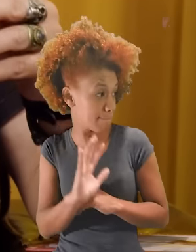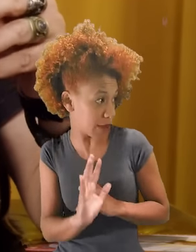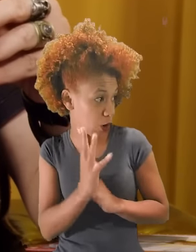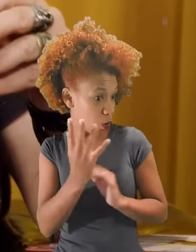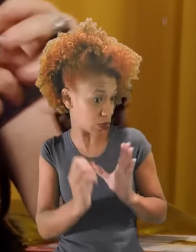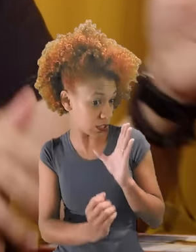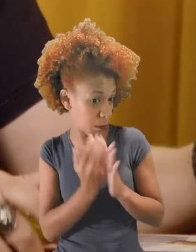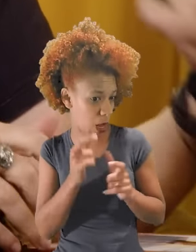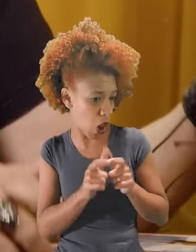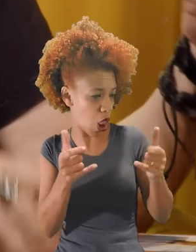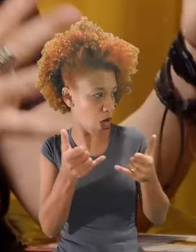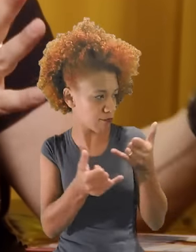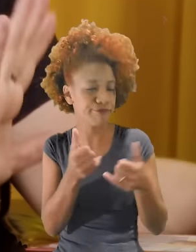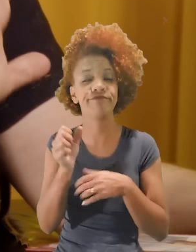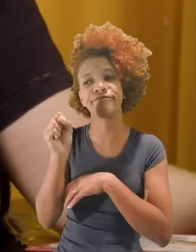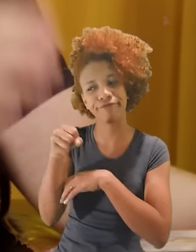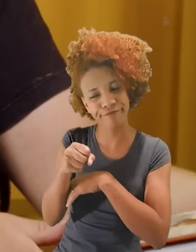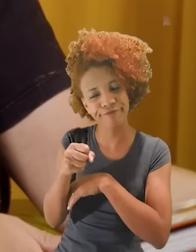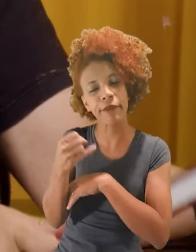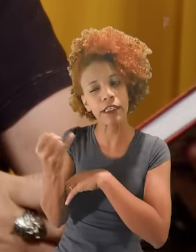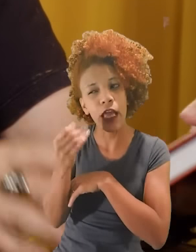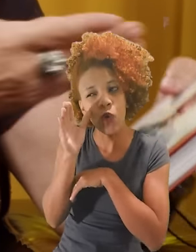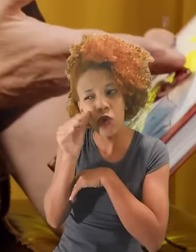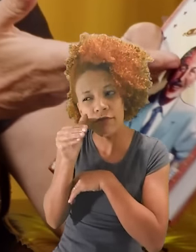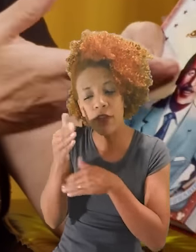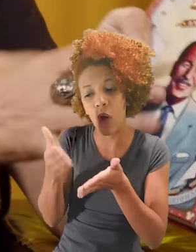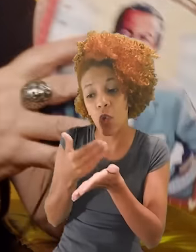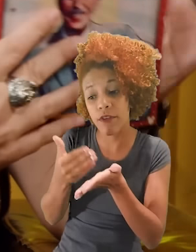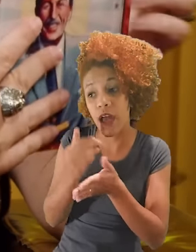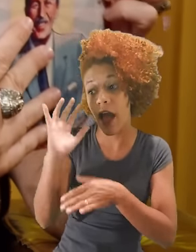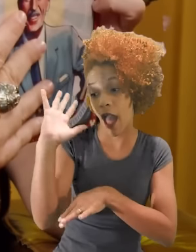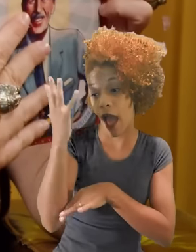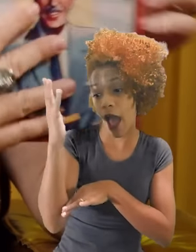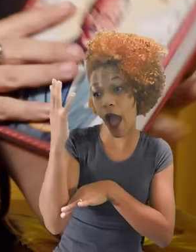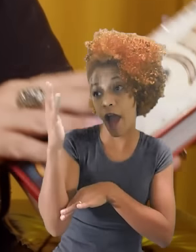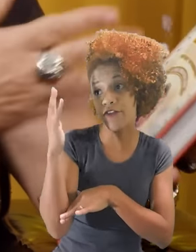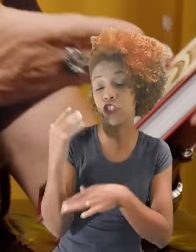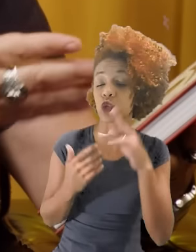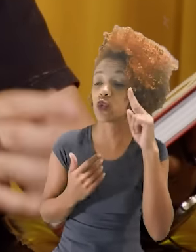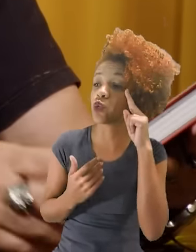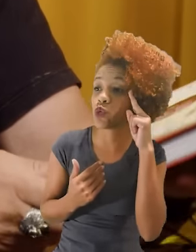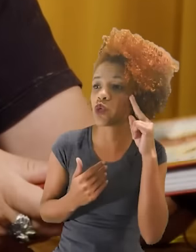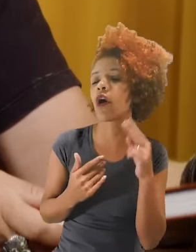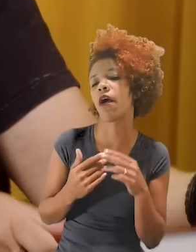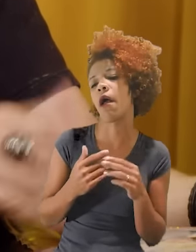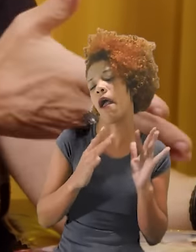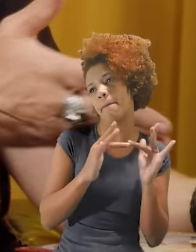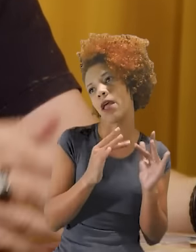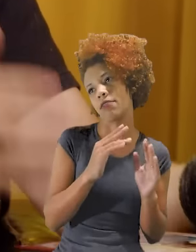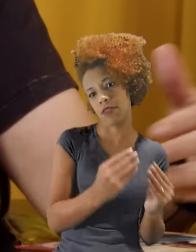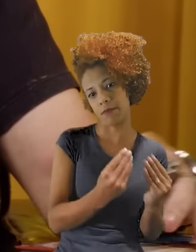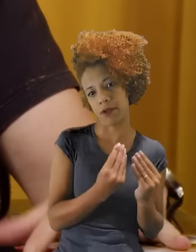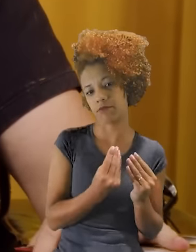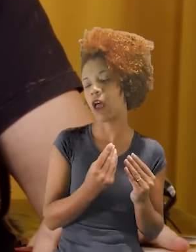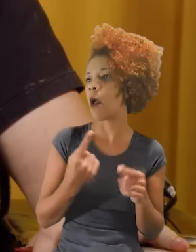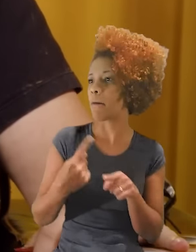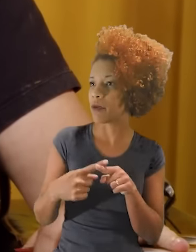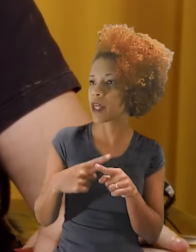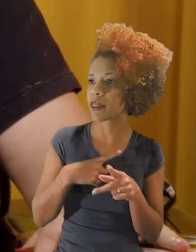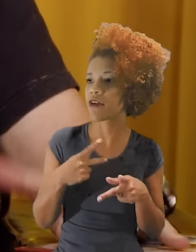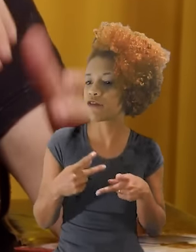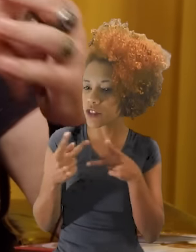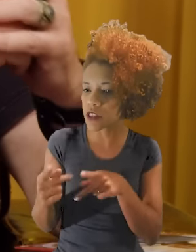hoje? Fundamental. É, pra você ter uma curiosidade, só por curiosidade, o livro chama-se A Árvore dos Sonhos. Aliás, foi a minha namorada que deu o nome, que batizou o livro, porque ela esteve comigo